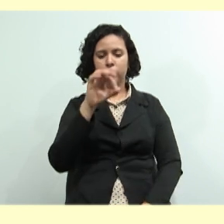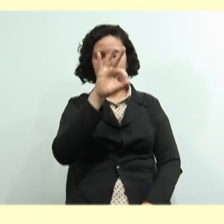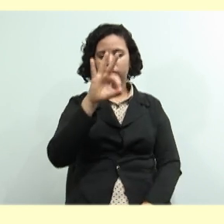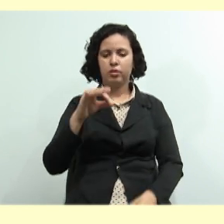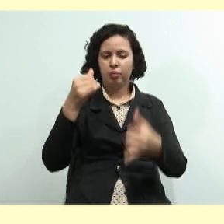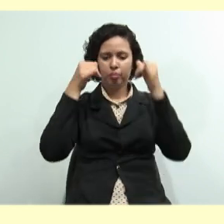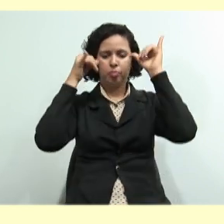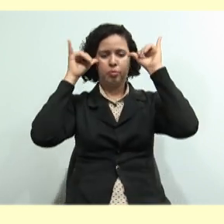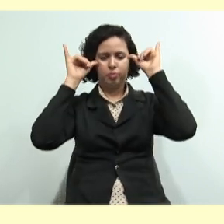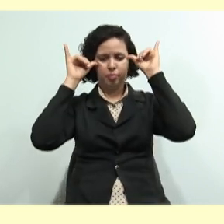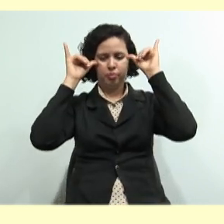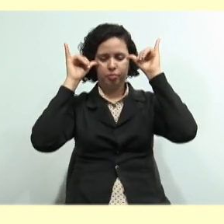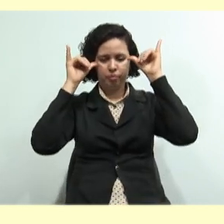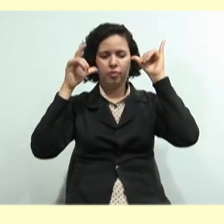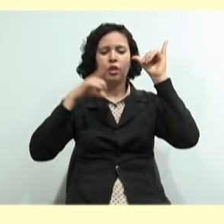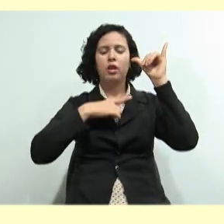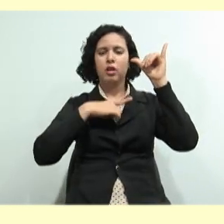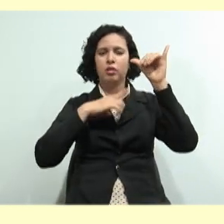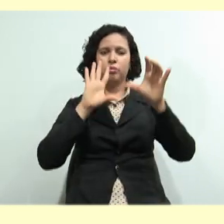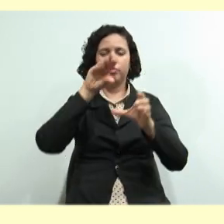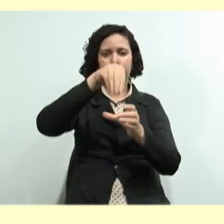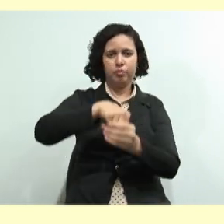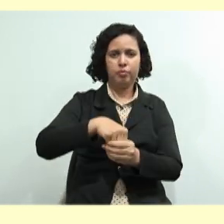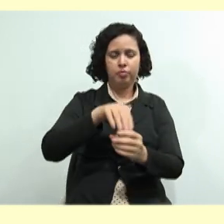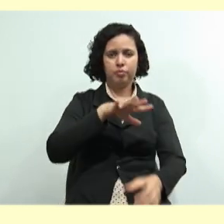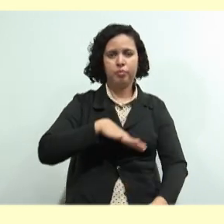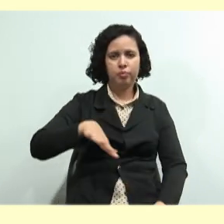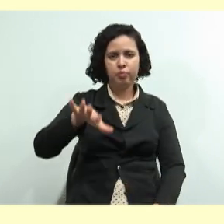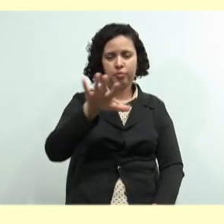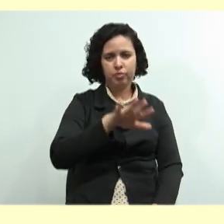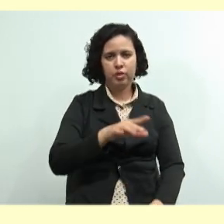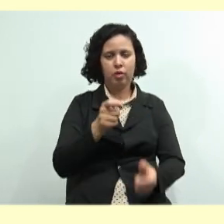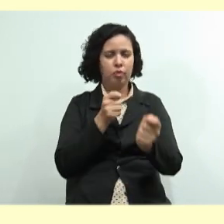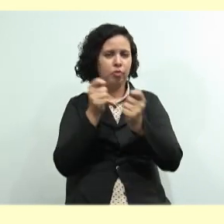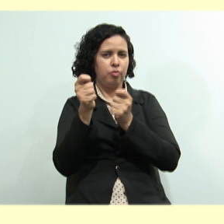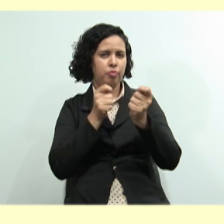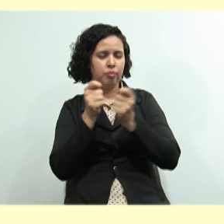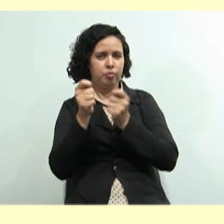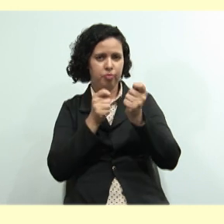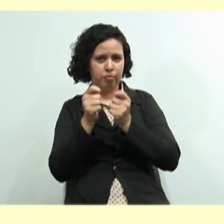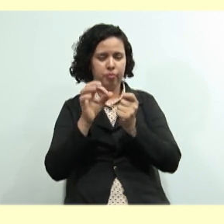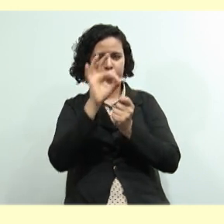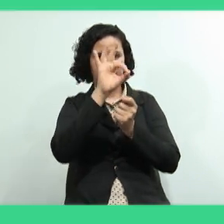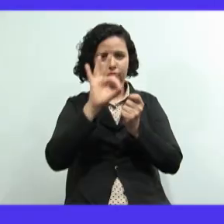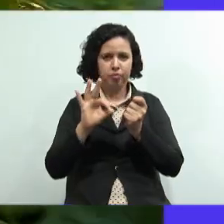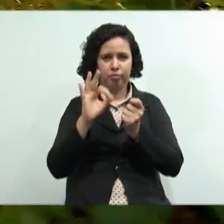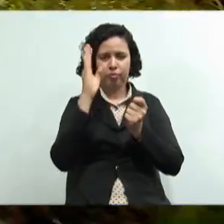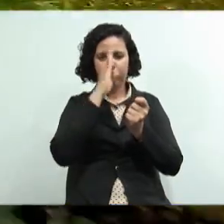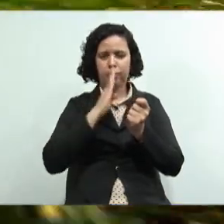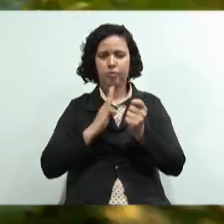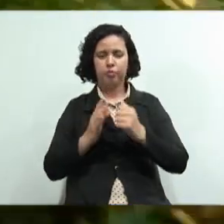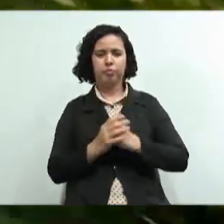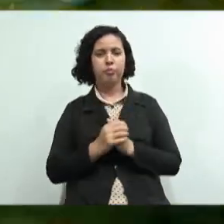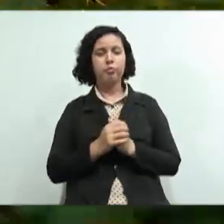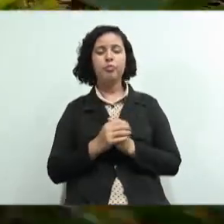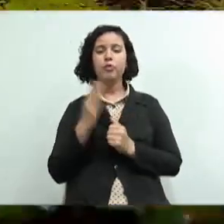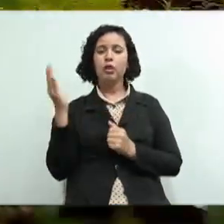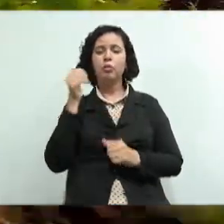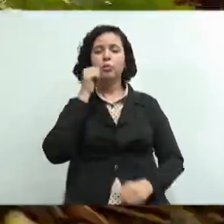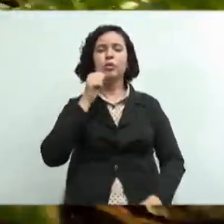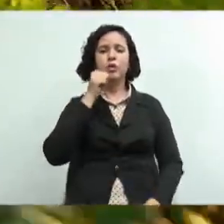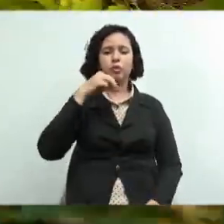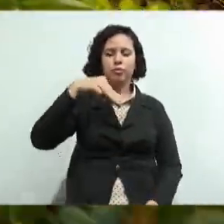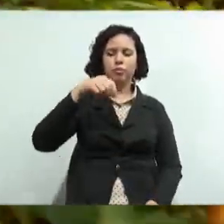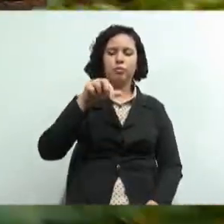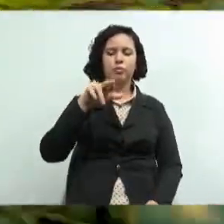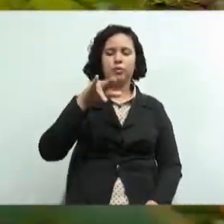ao abastecimento do mercado interno e ao controle da inflação dos alimentos consumidos pelos brasileiros. Para Dona Maria, agricultora